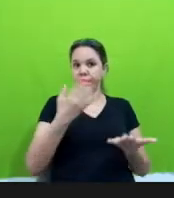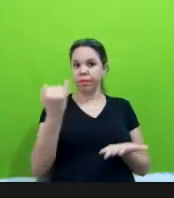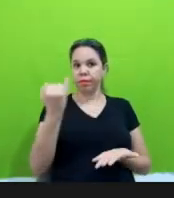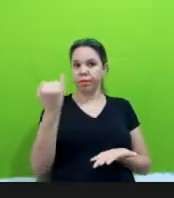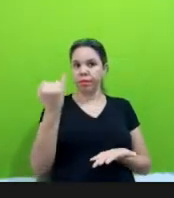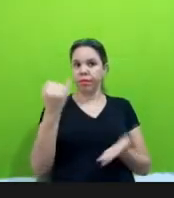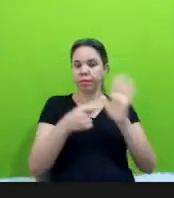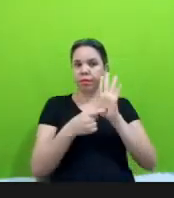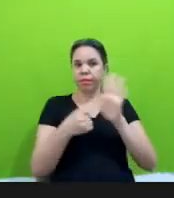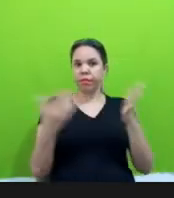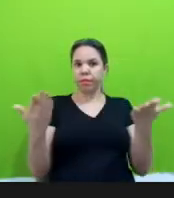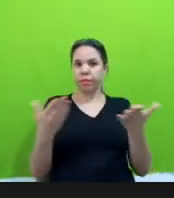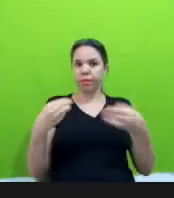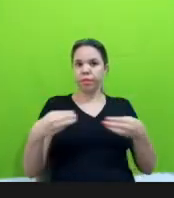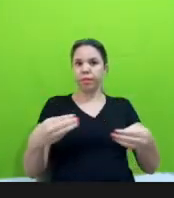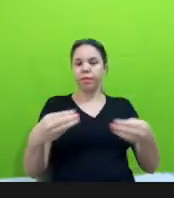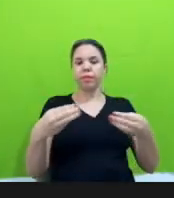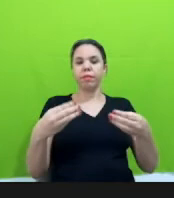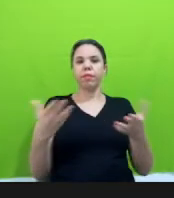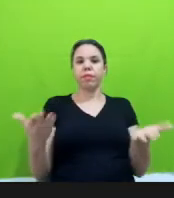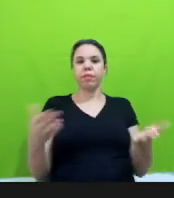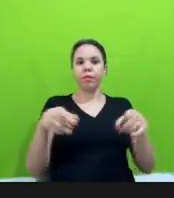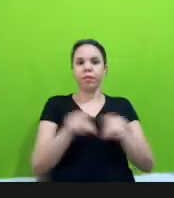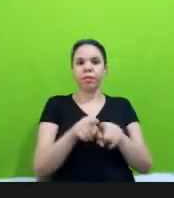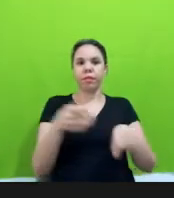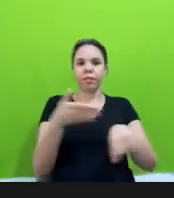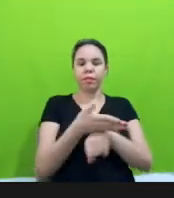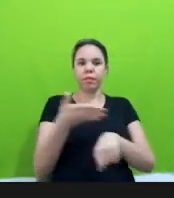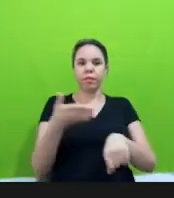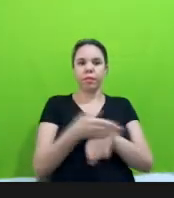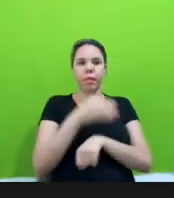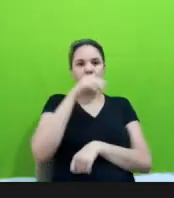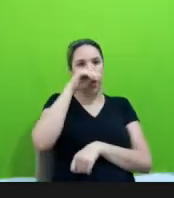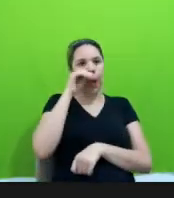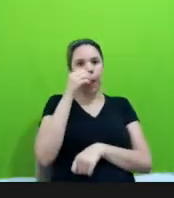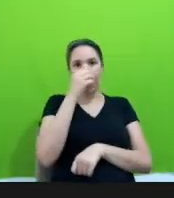que o atual ministro também participou dessa tentativa